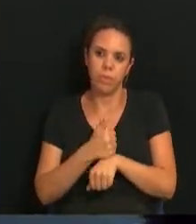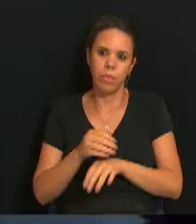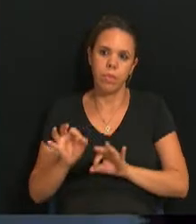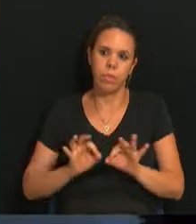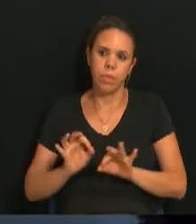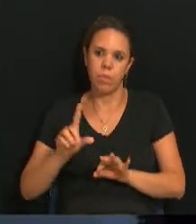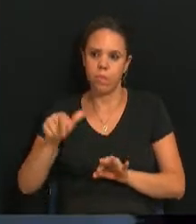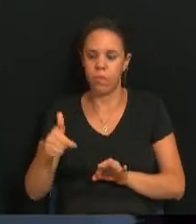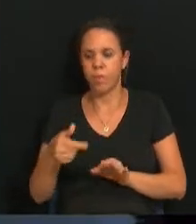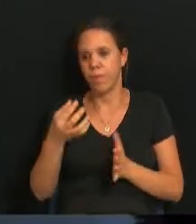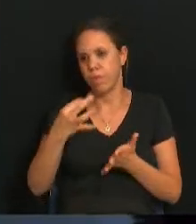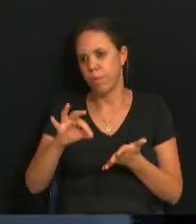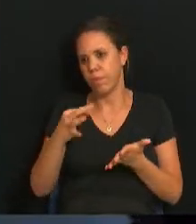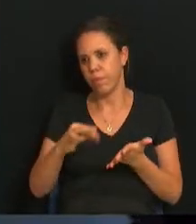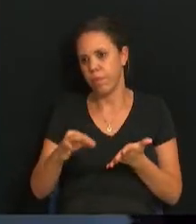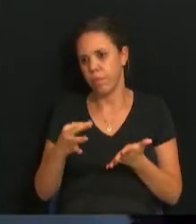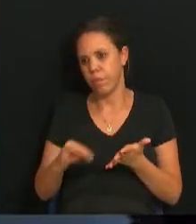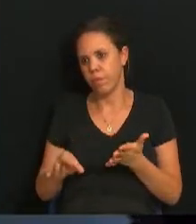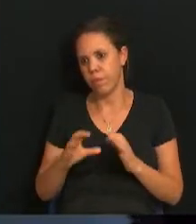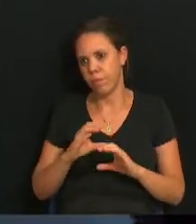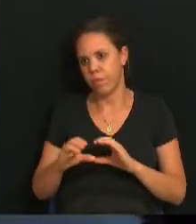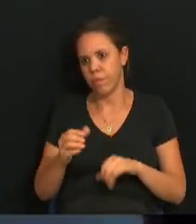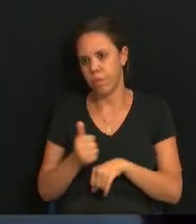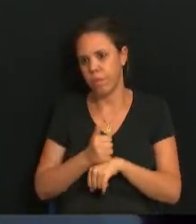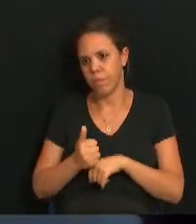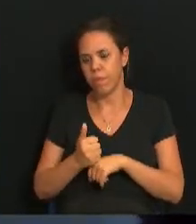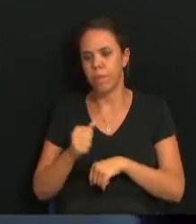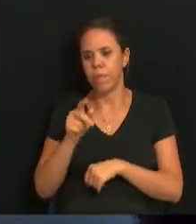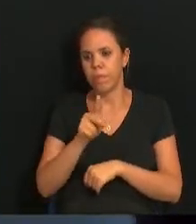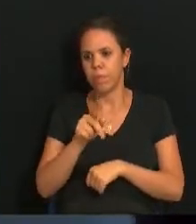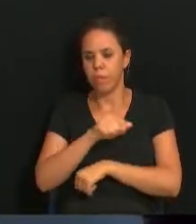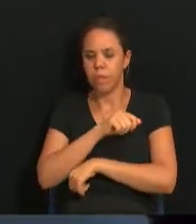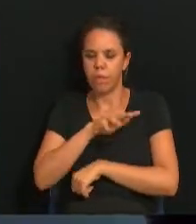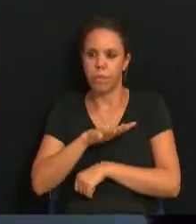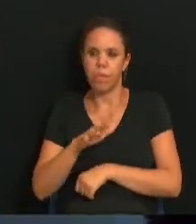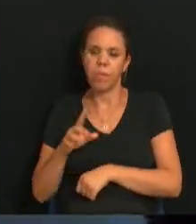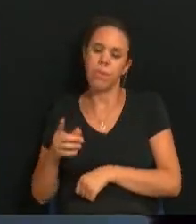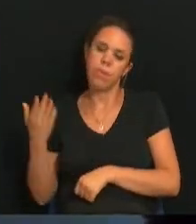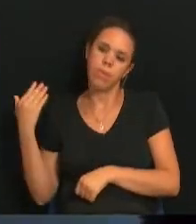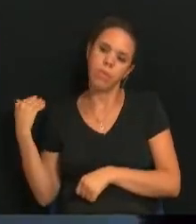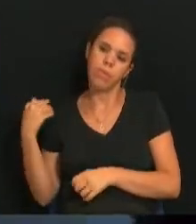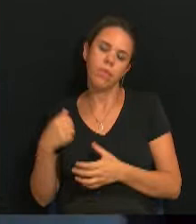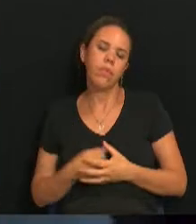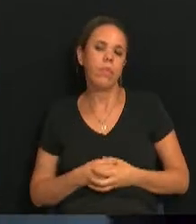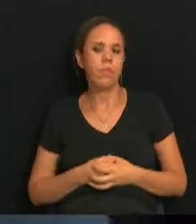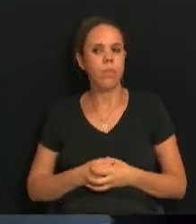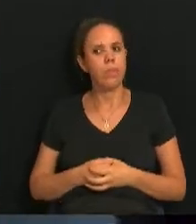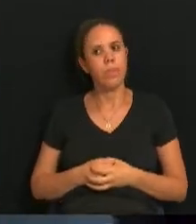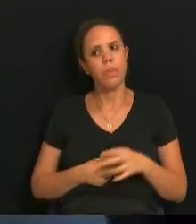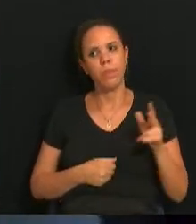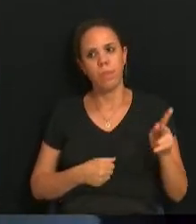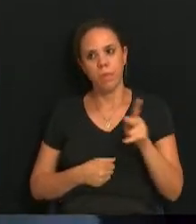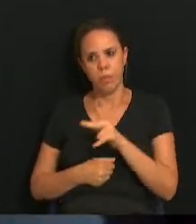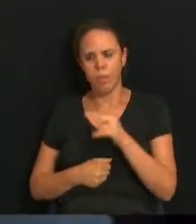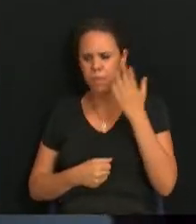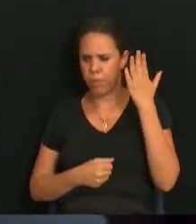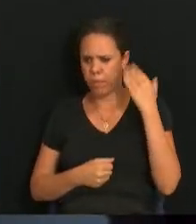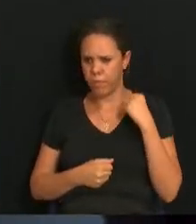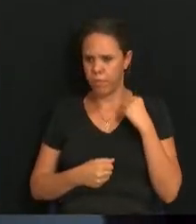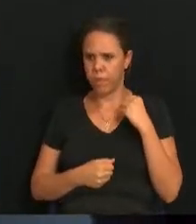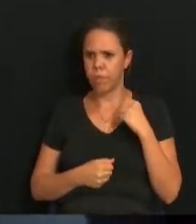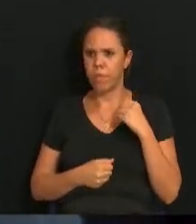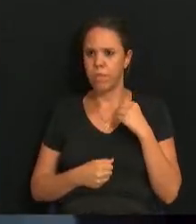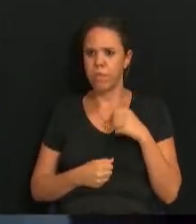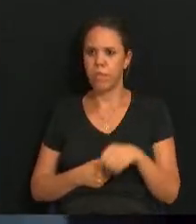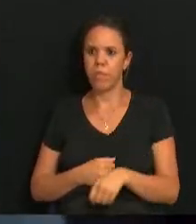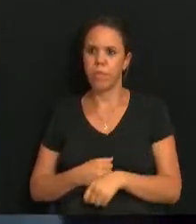de correção, interlocução com as produções dos alunos, requer um tempo que os docentes sabem o quanto é